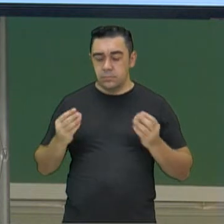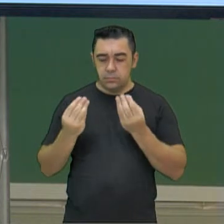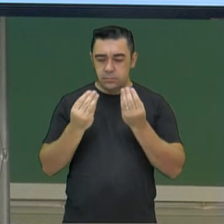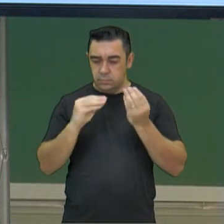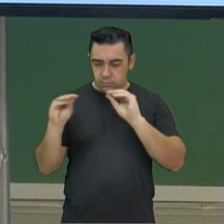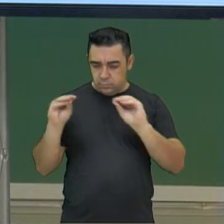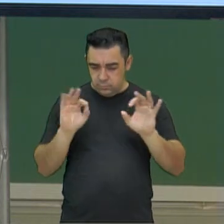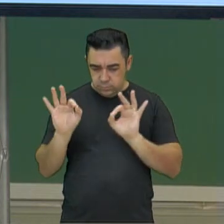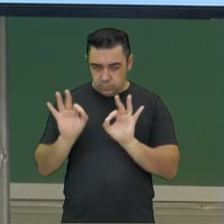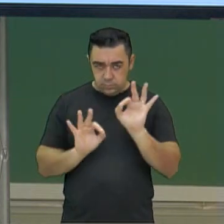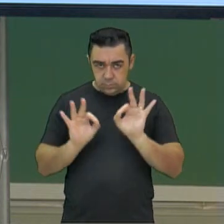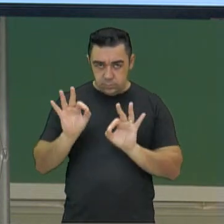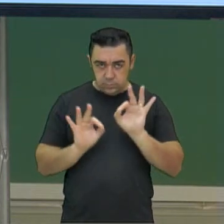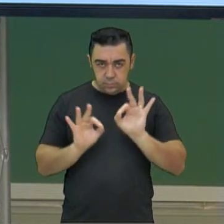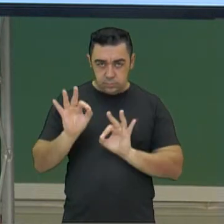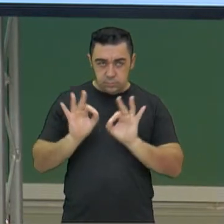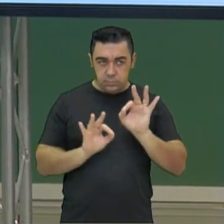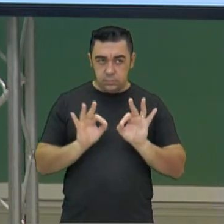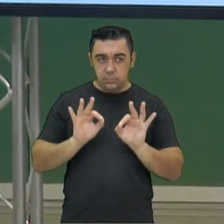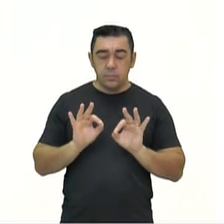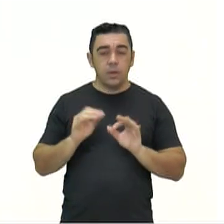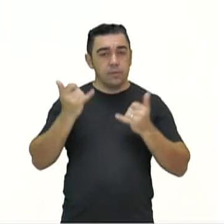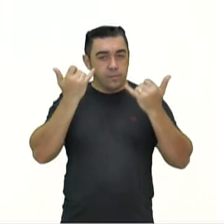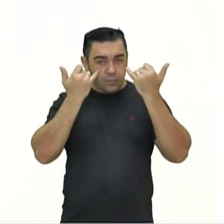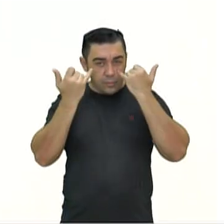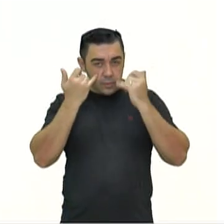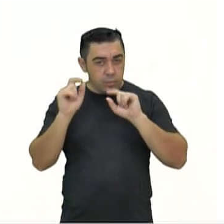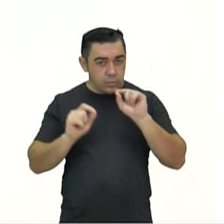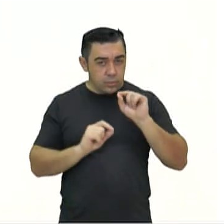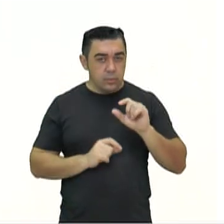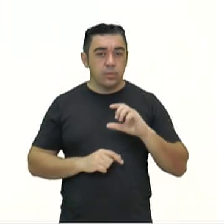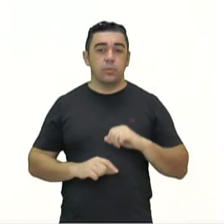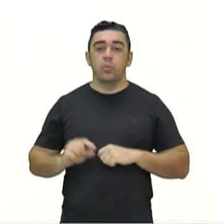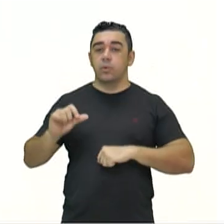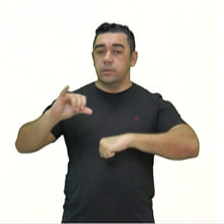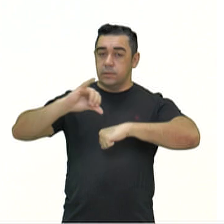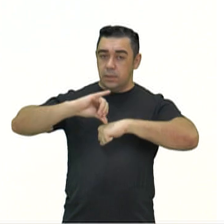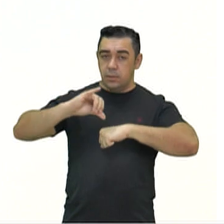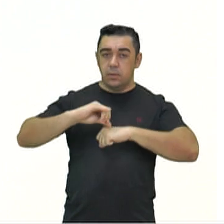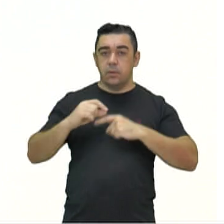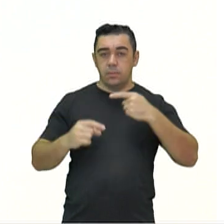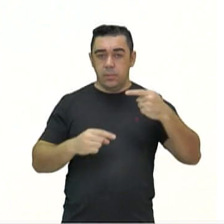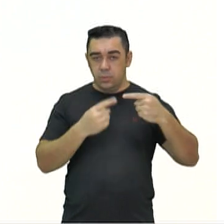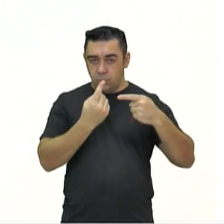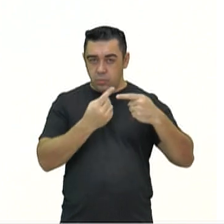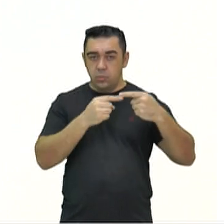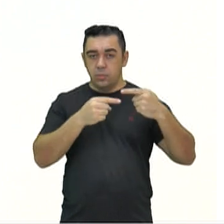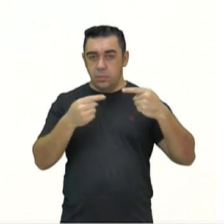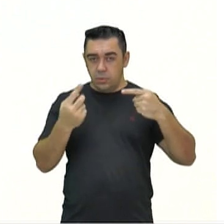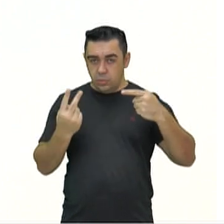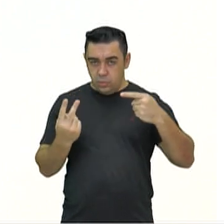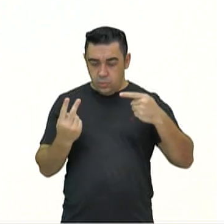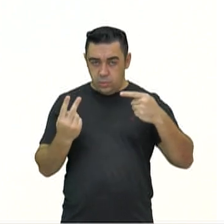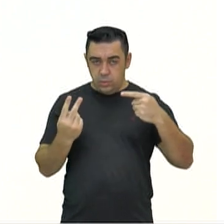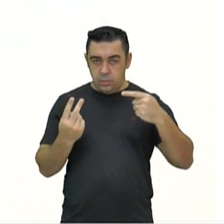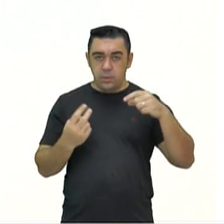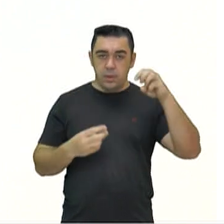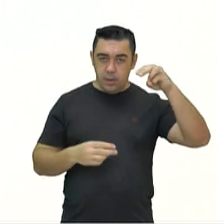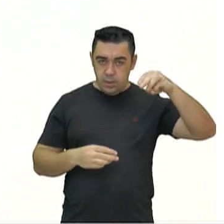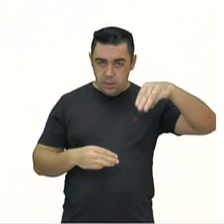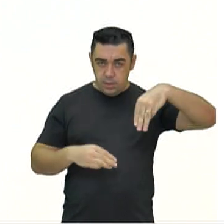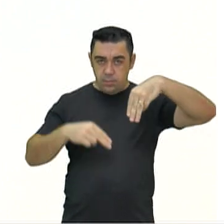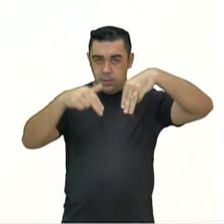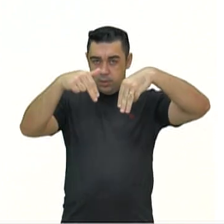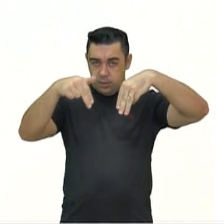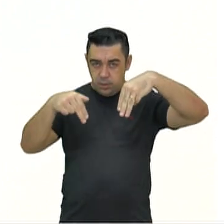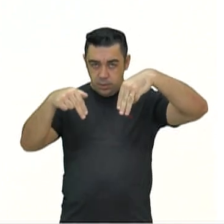dessa resolução que a gente fez, eu consigo tirar as informações de que o centro é menos 1, menos 2, que estão aqui, menos 1, menos